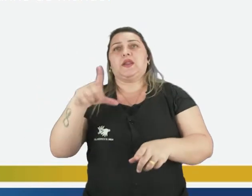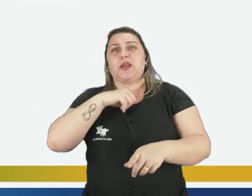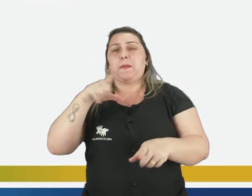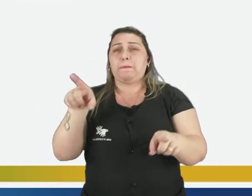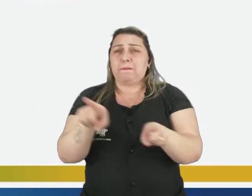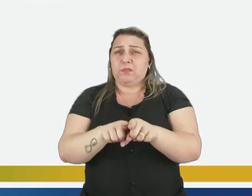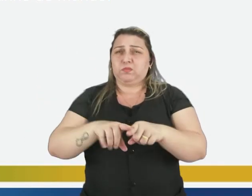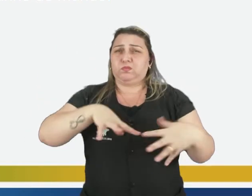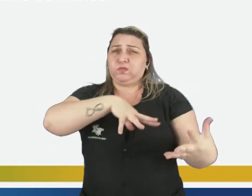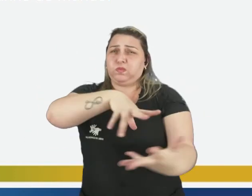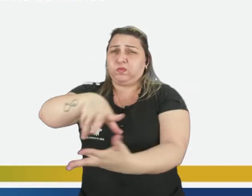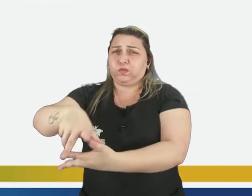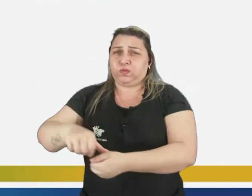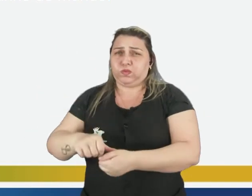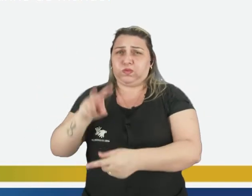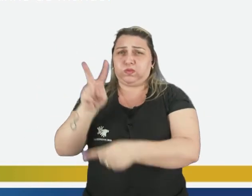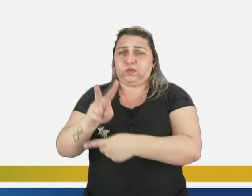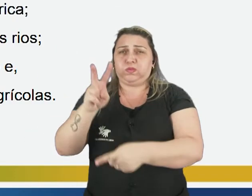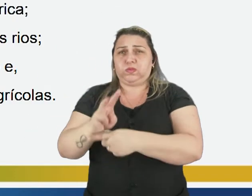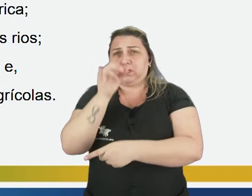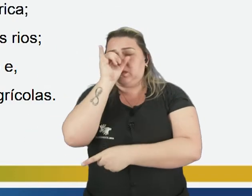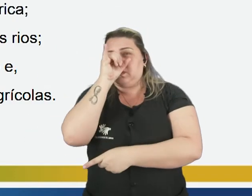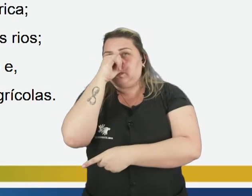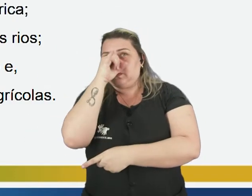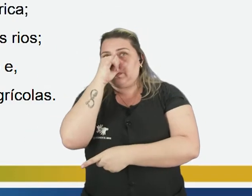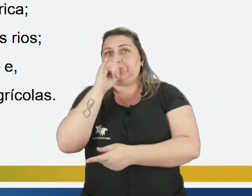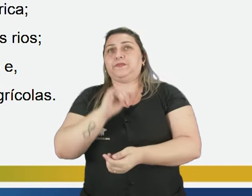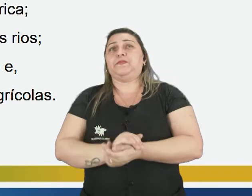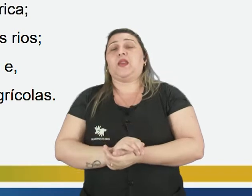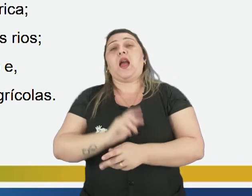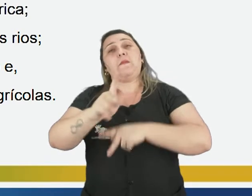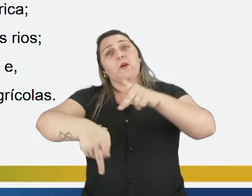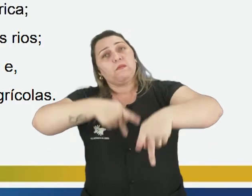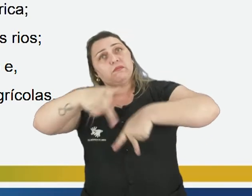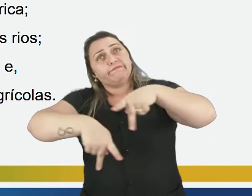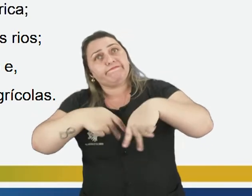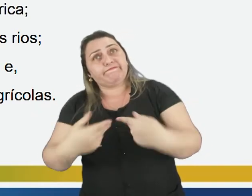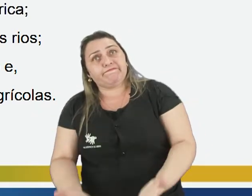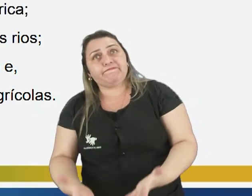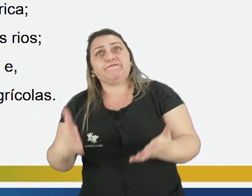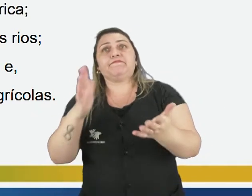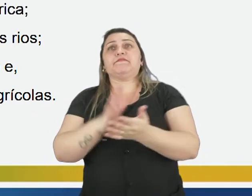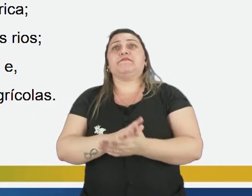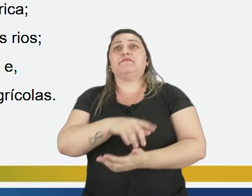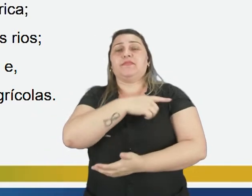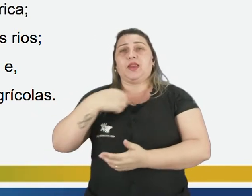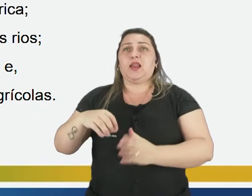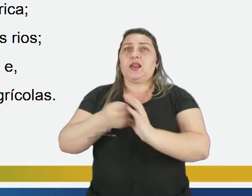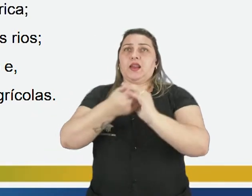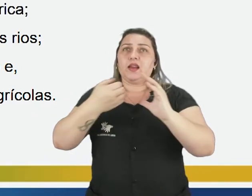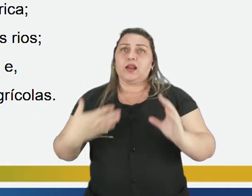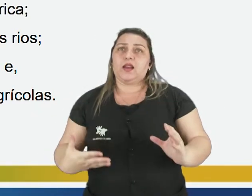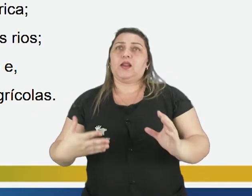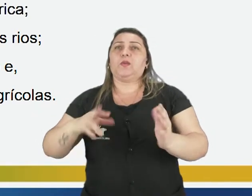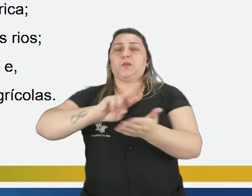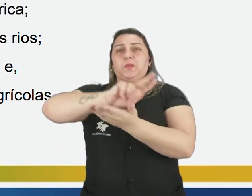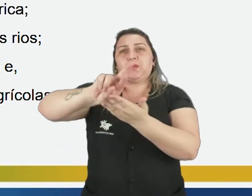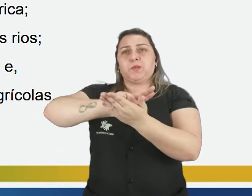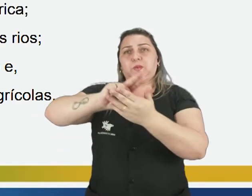maior rebanho do mundo. Quanto à população, a China caracteriza-se